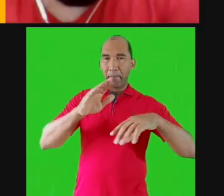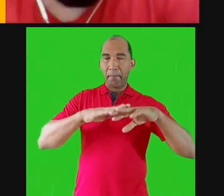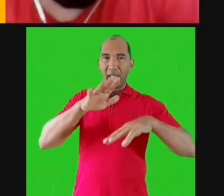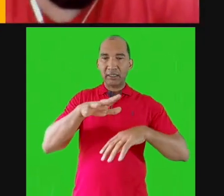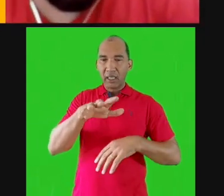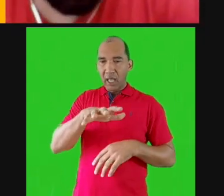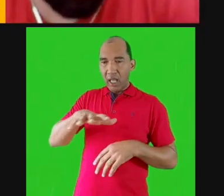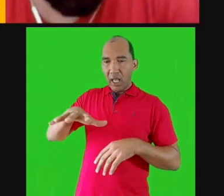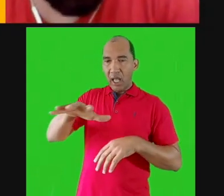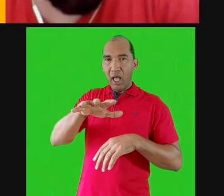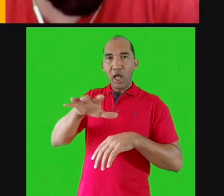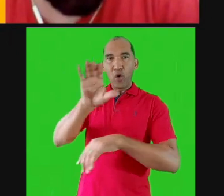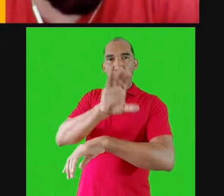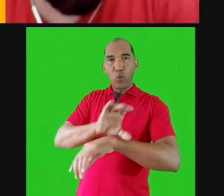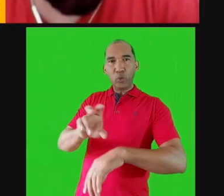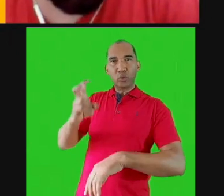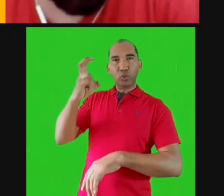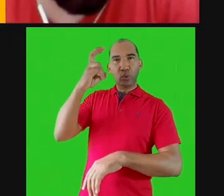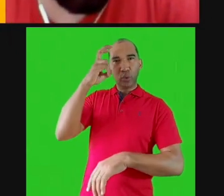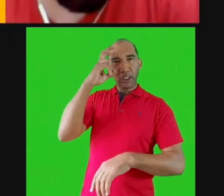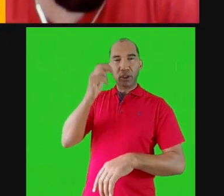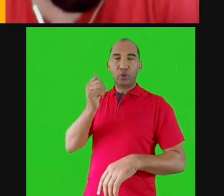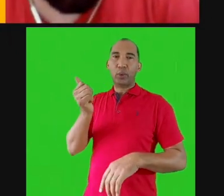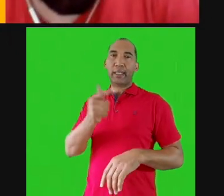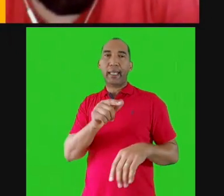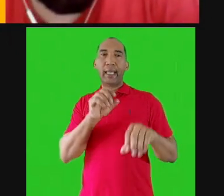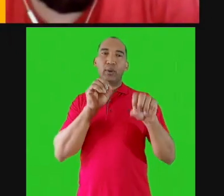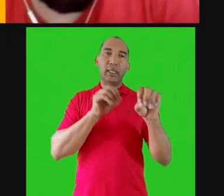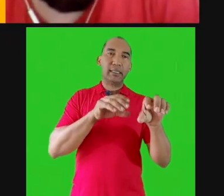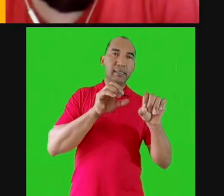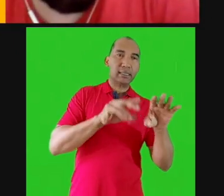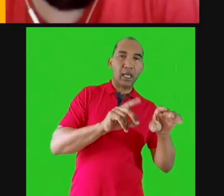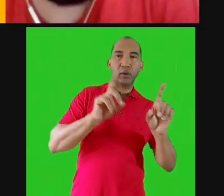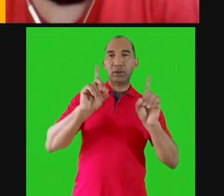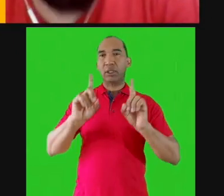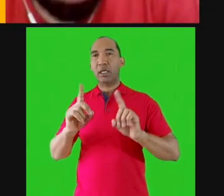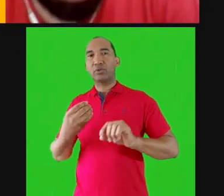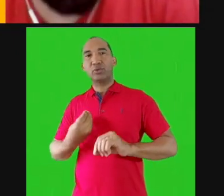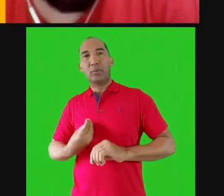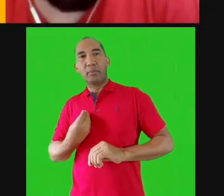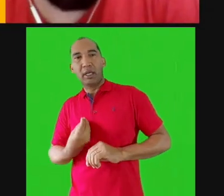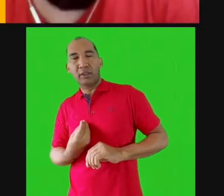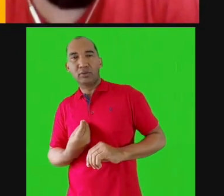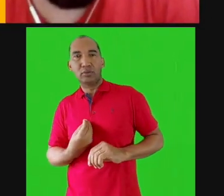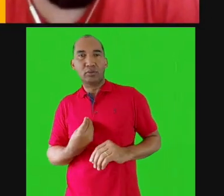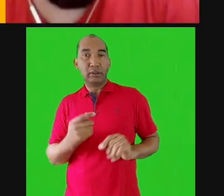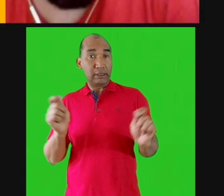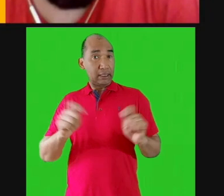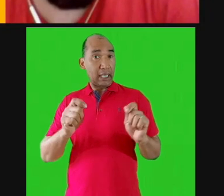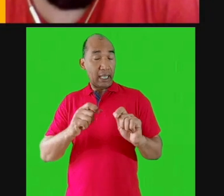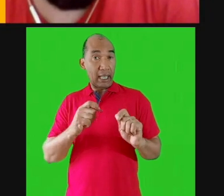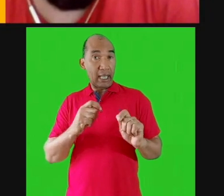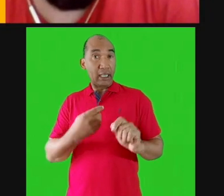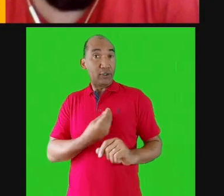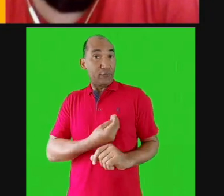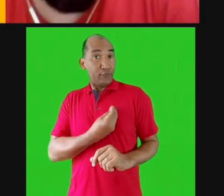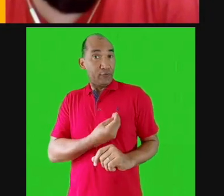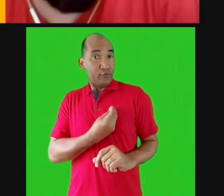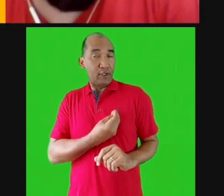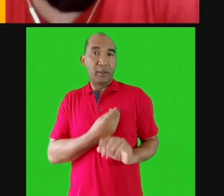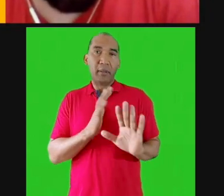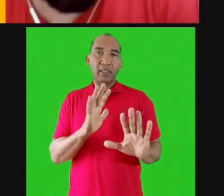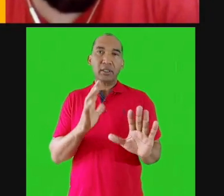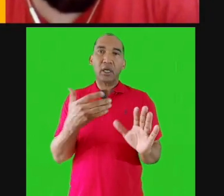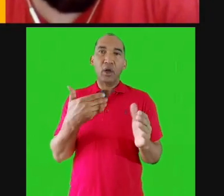que é muito mais do campo da cultura, mas que é enviesada pela educação, direitos humanos, né, possibilidade de existência. Queria